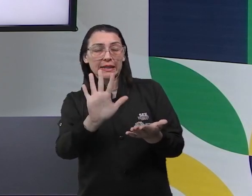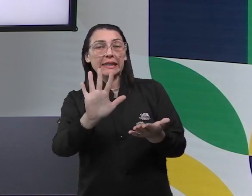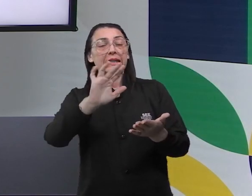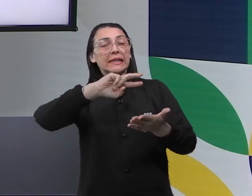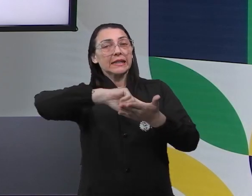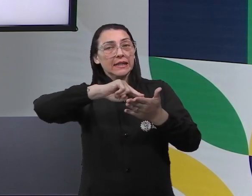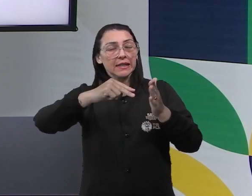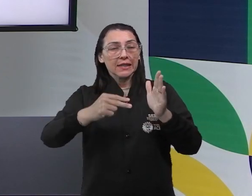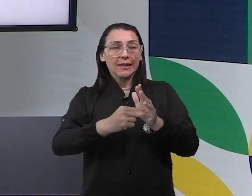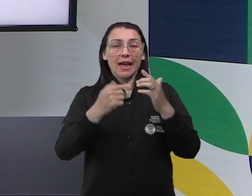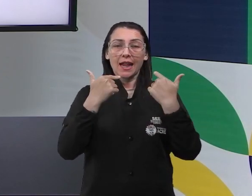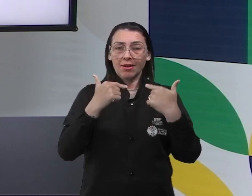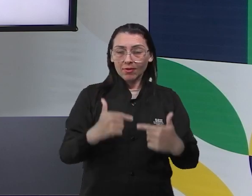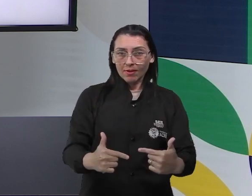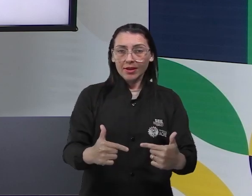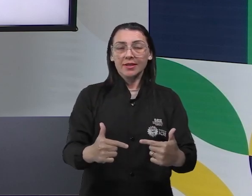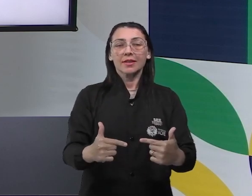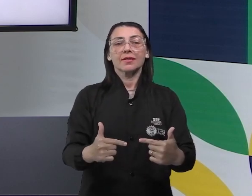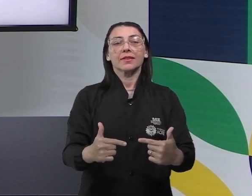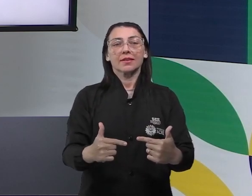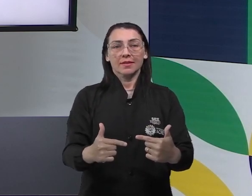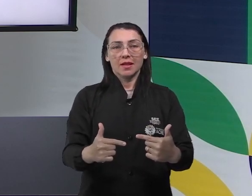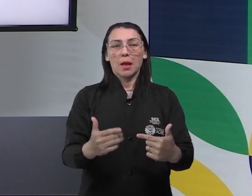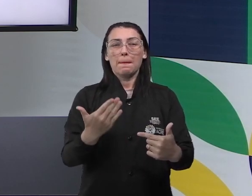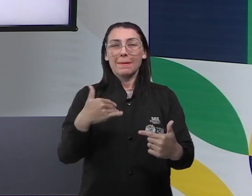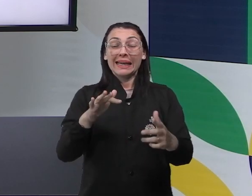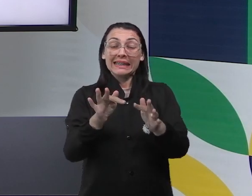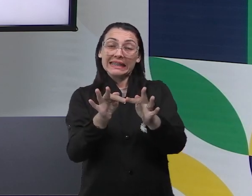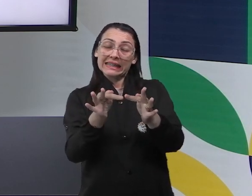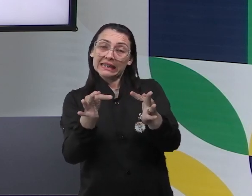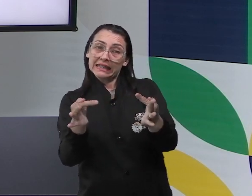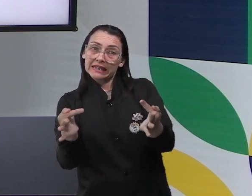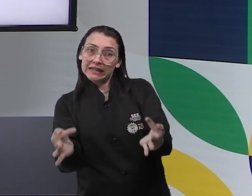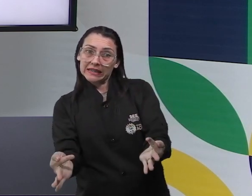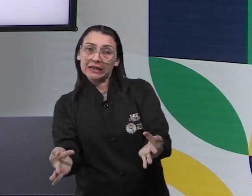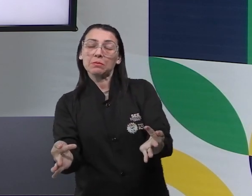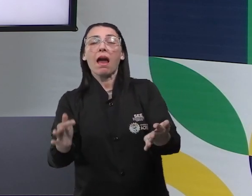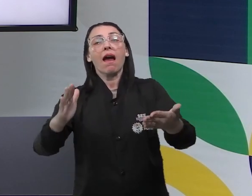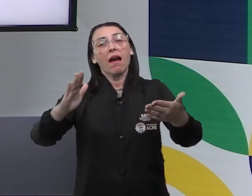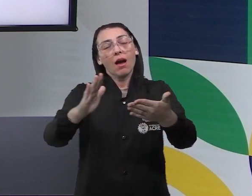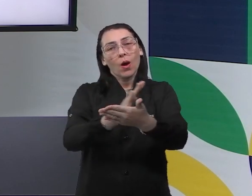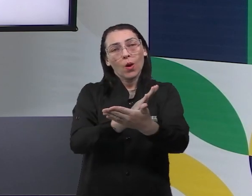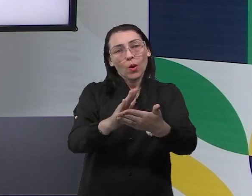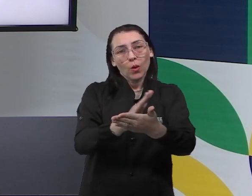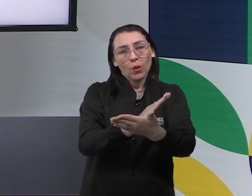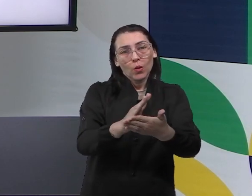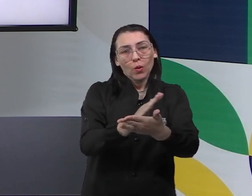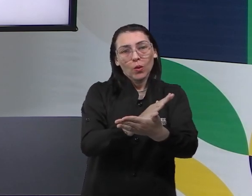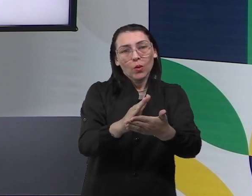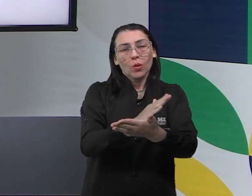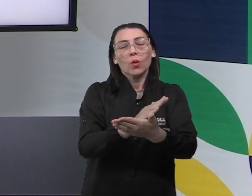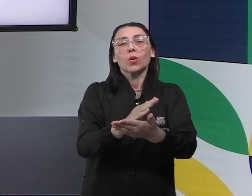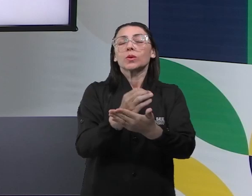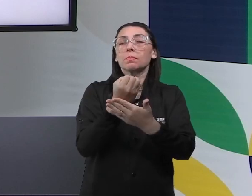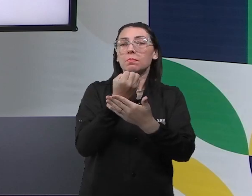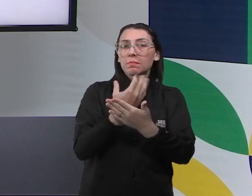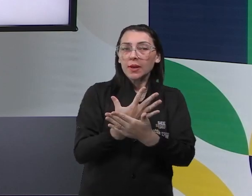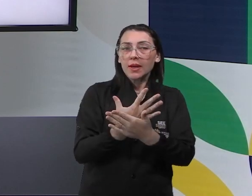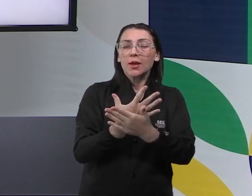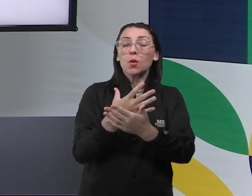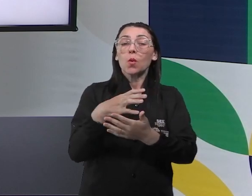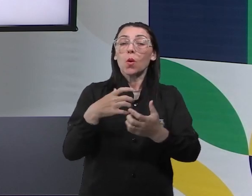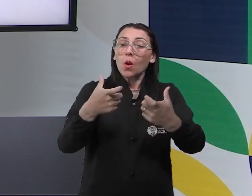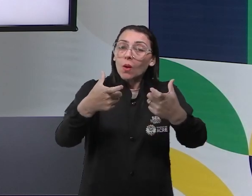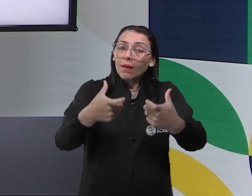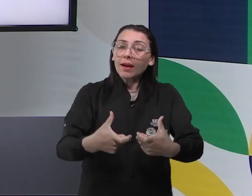a linguagem empregada aqui, ela vai ser mais simples e com algumas que remetem muito bem aí ao